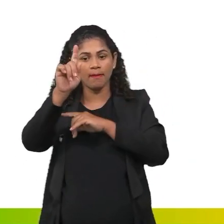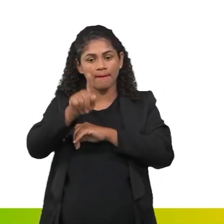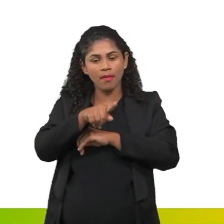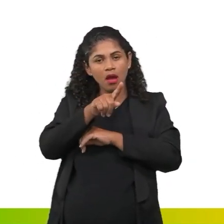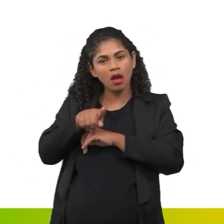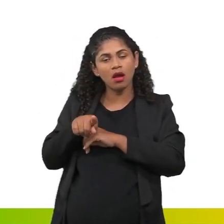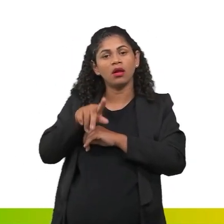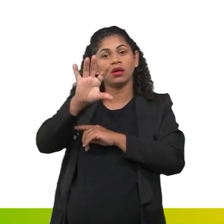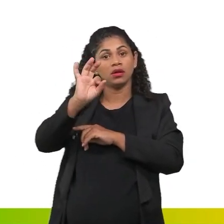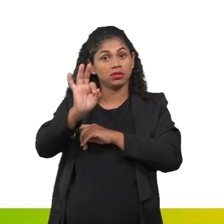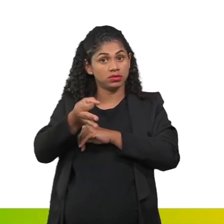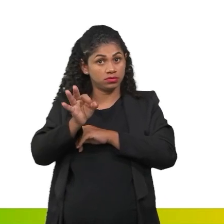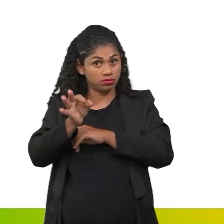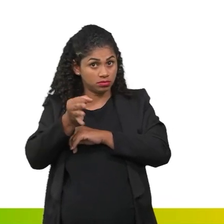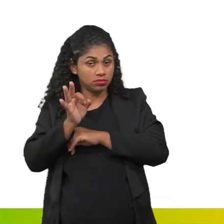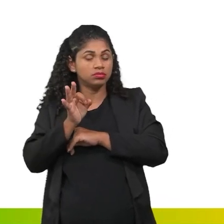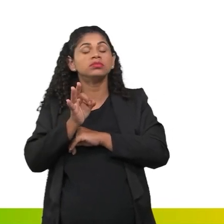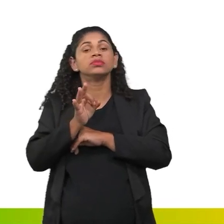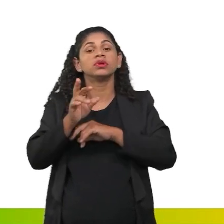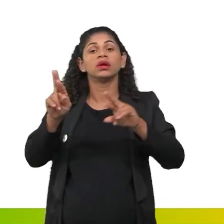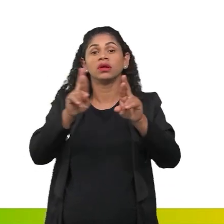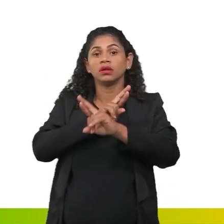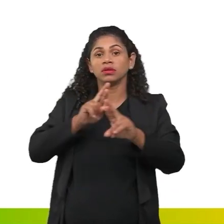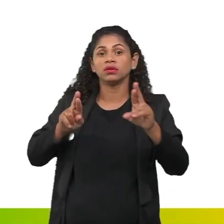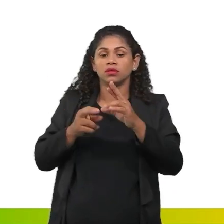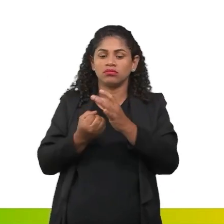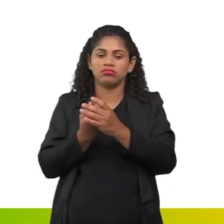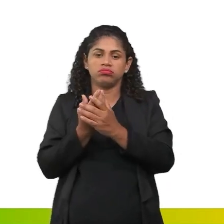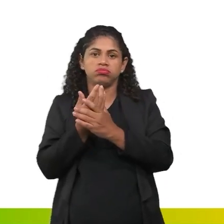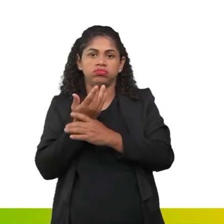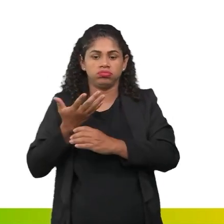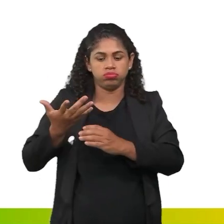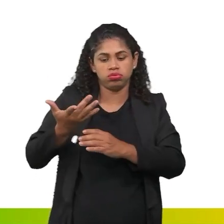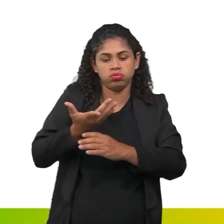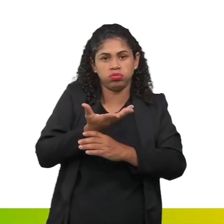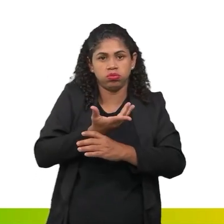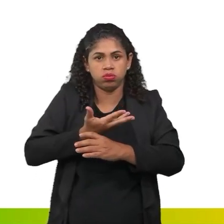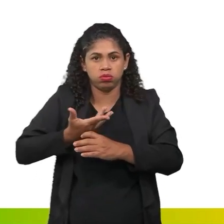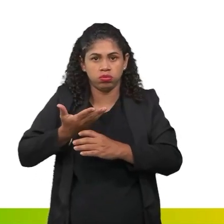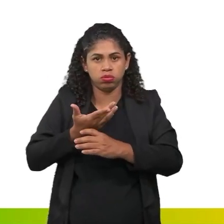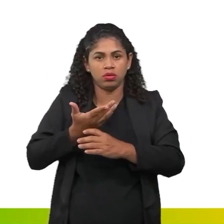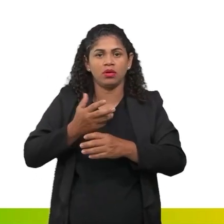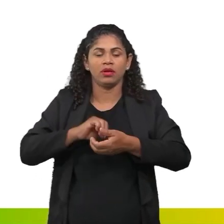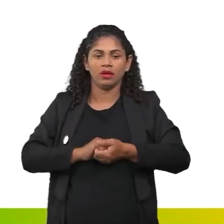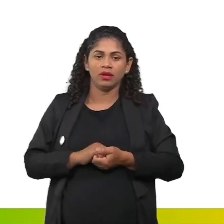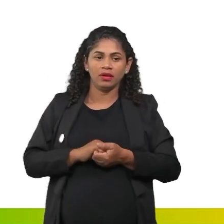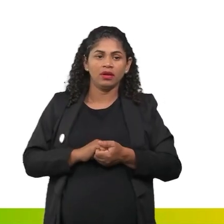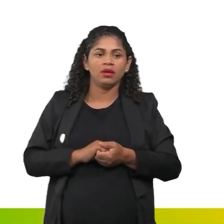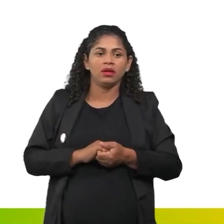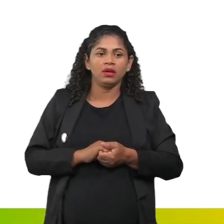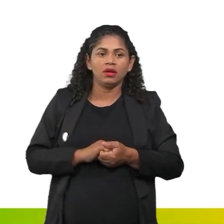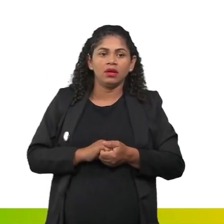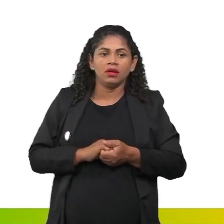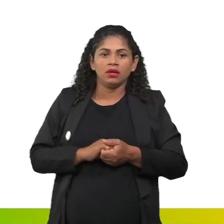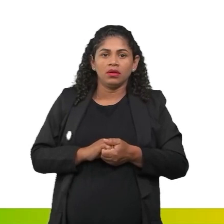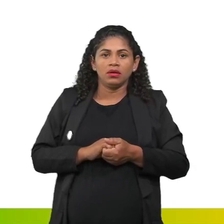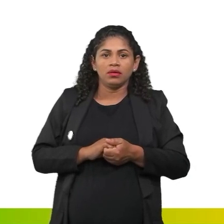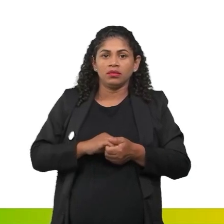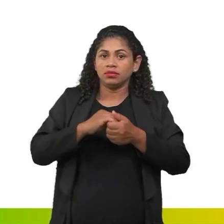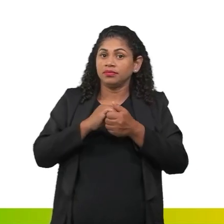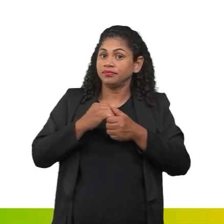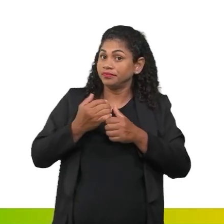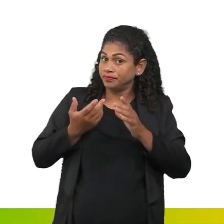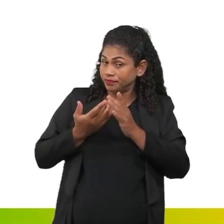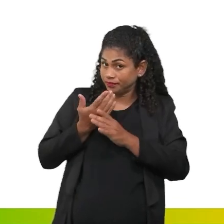alternativa correta sobre a fermentação. Então, vamos ver aqui as opções. Então, começa aqui, ó. A fermentação é um